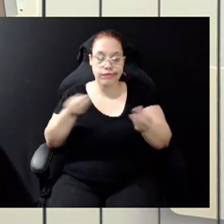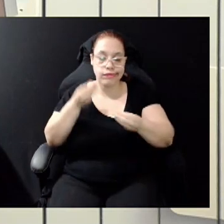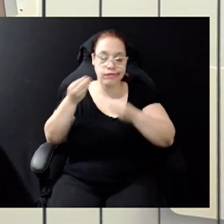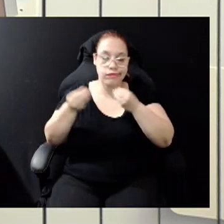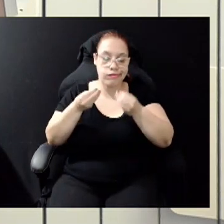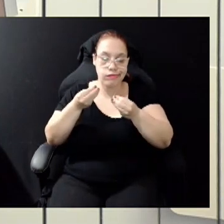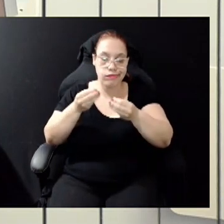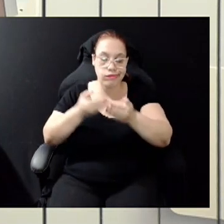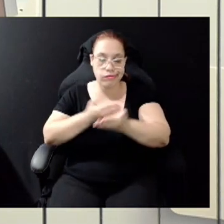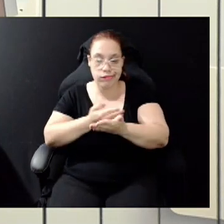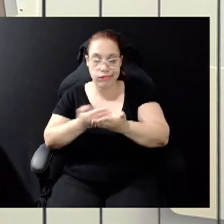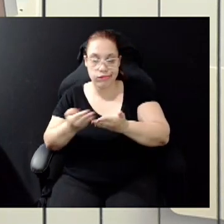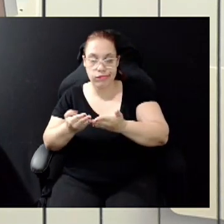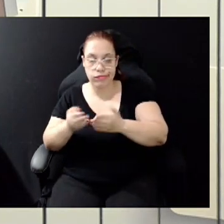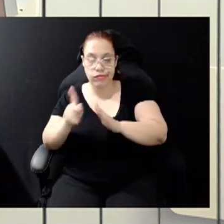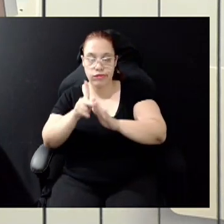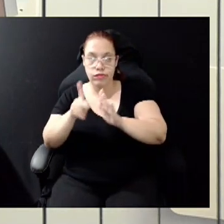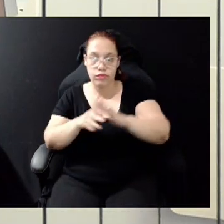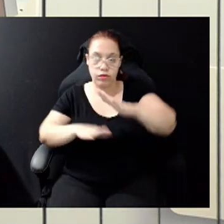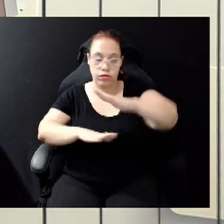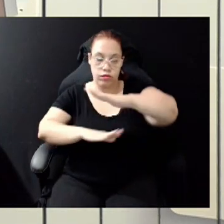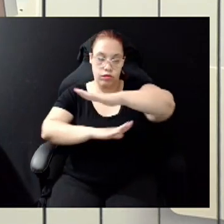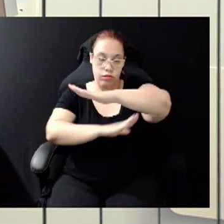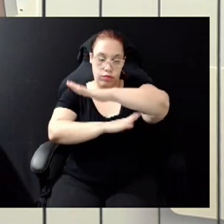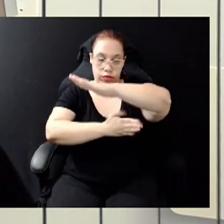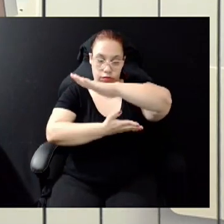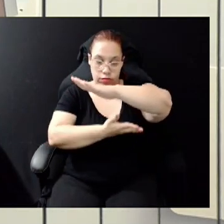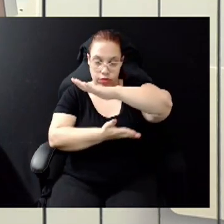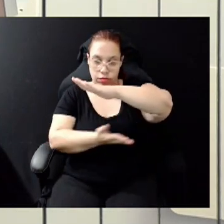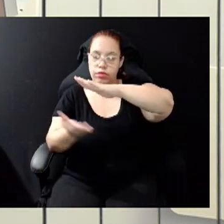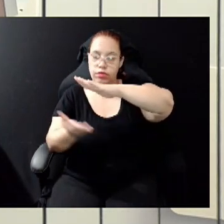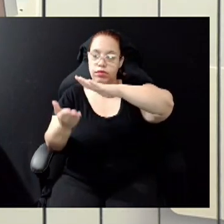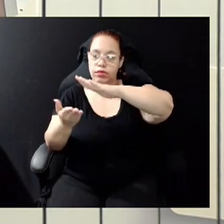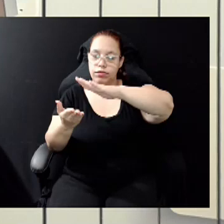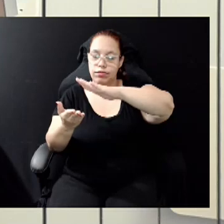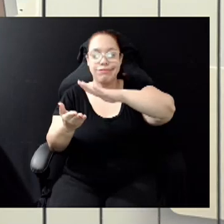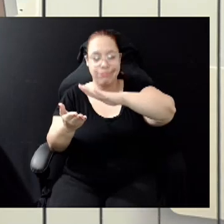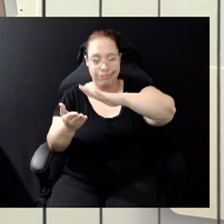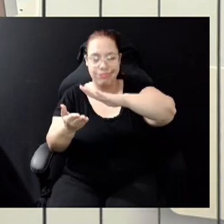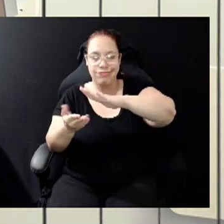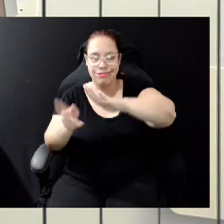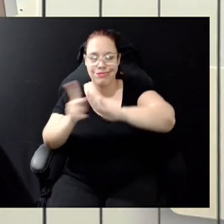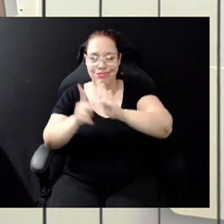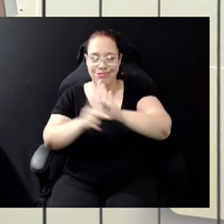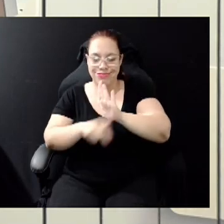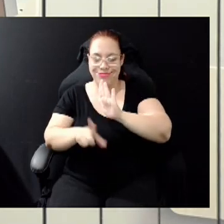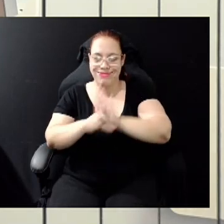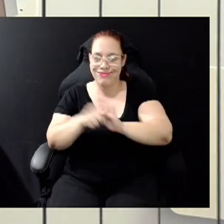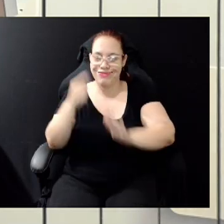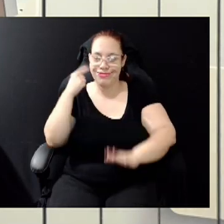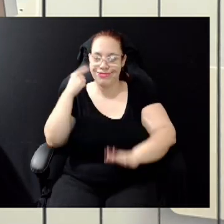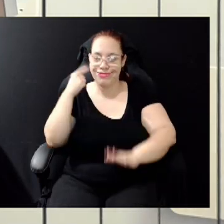percorrido pelo projeto, que virou lei e, para isso, passou pela Câmara.